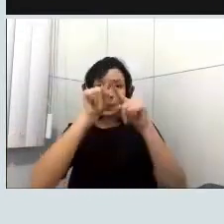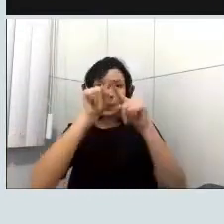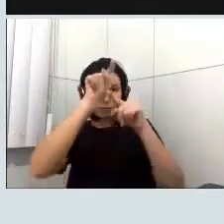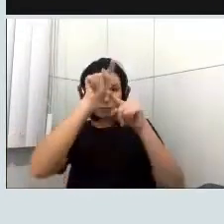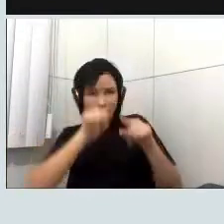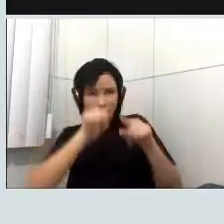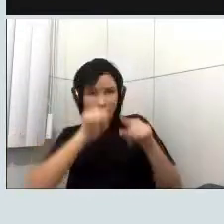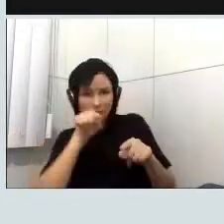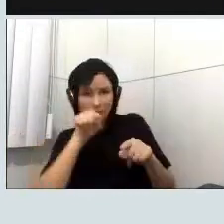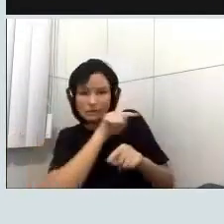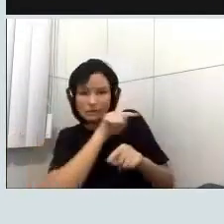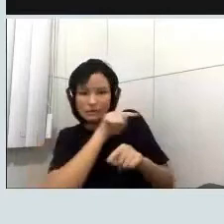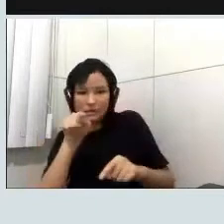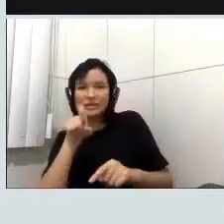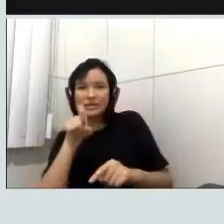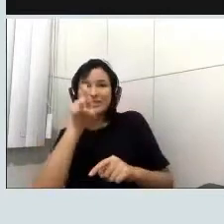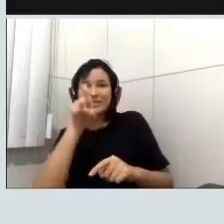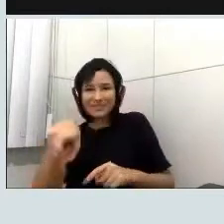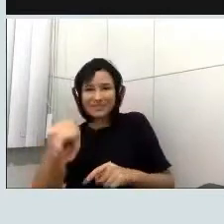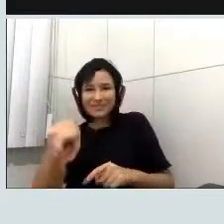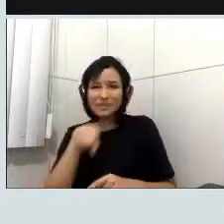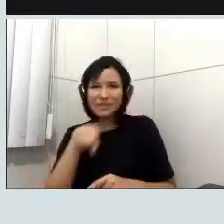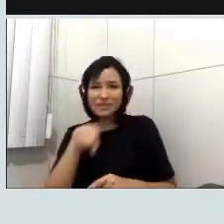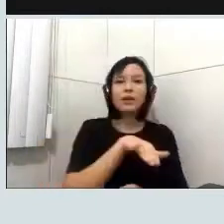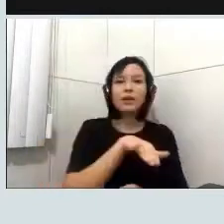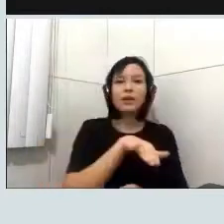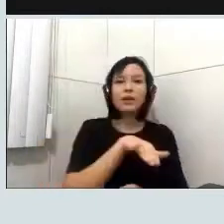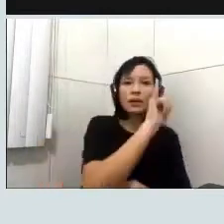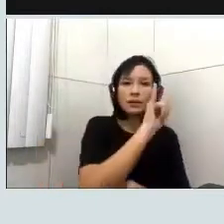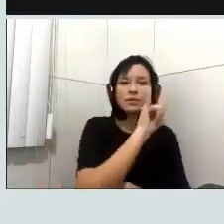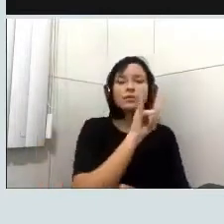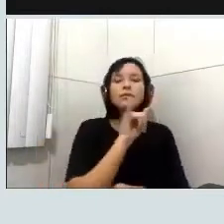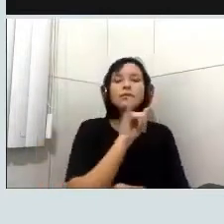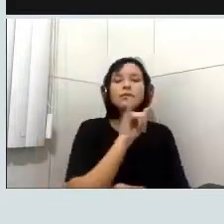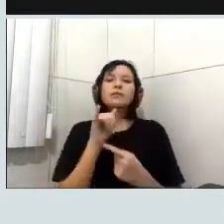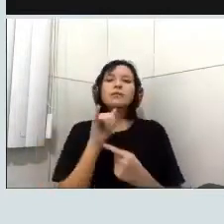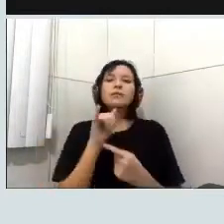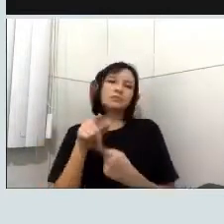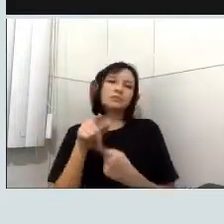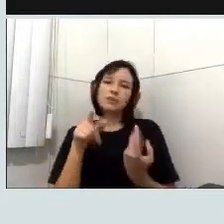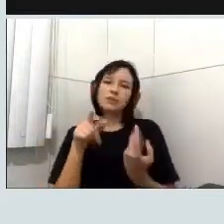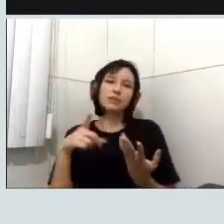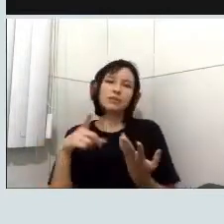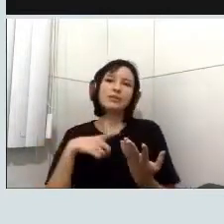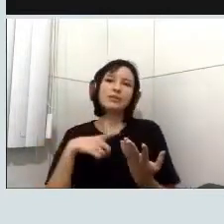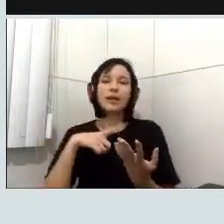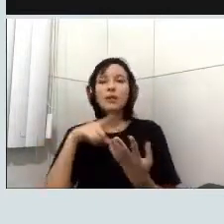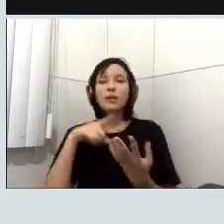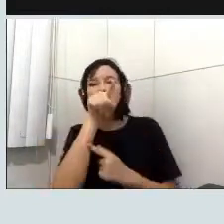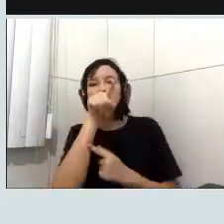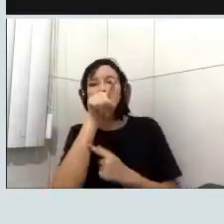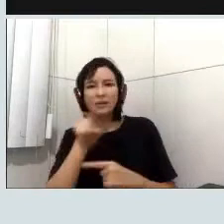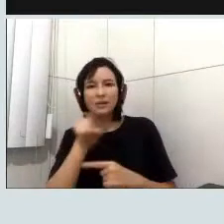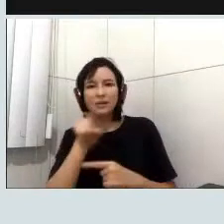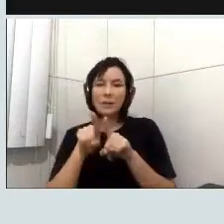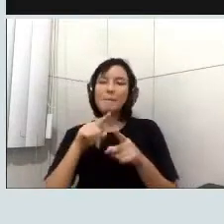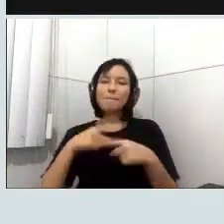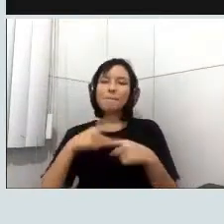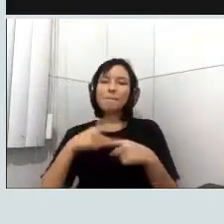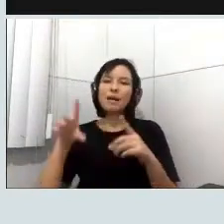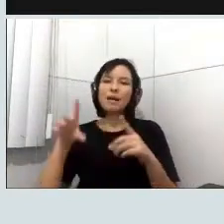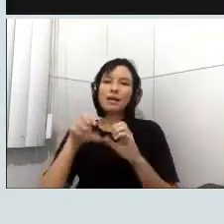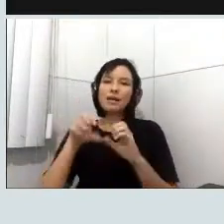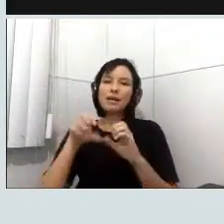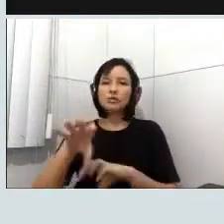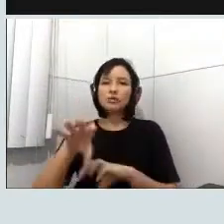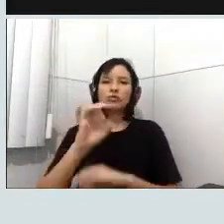Z, que não é conhecido pelo ensino médio, ensino fundamental. Ele existe, mas não é muito